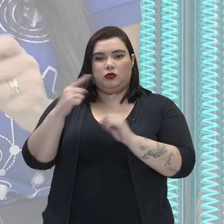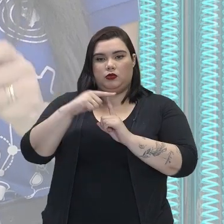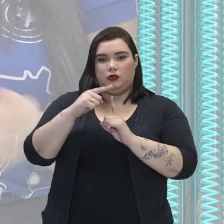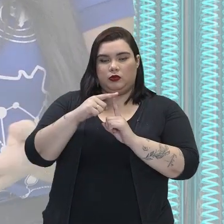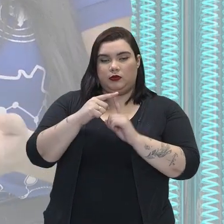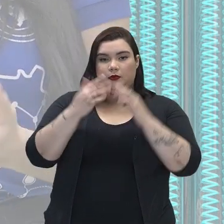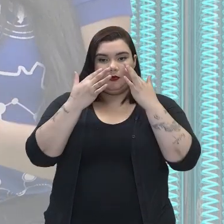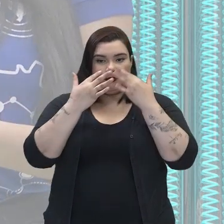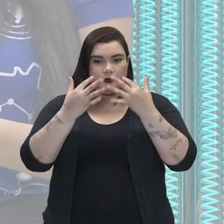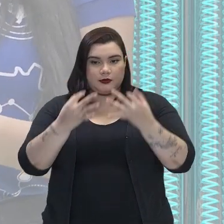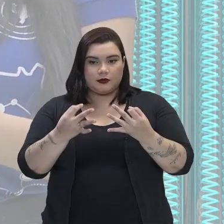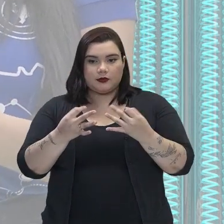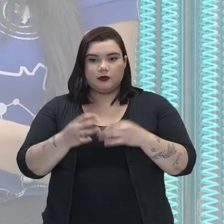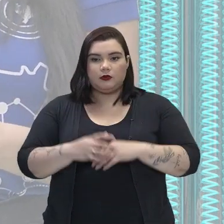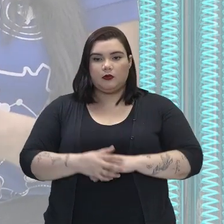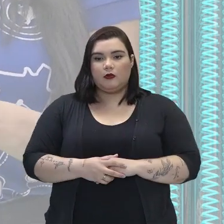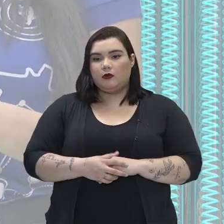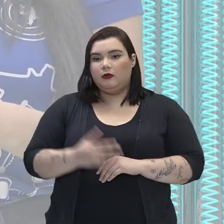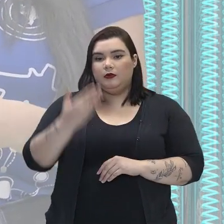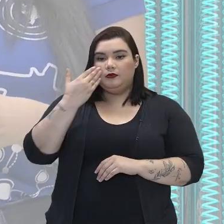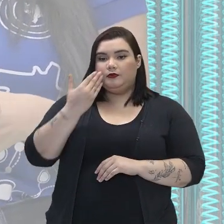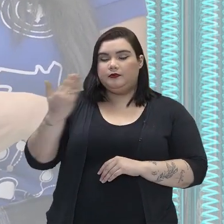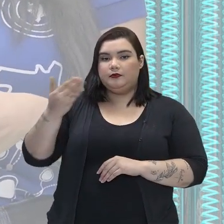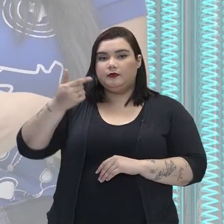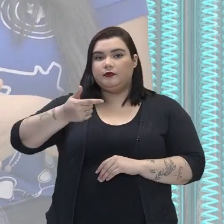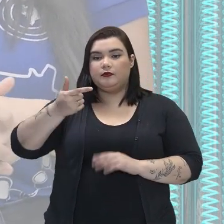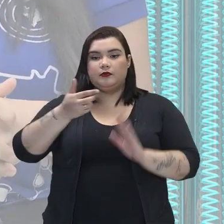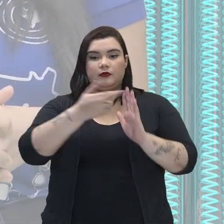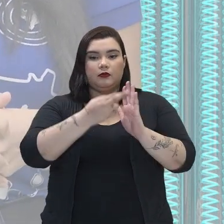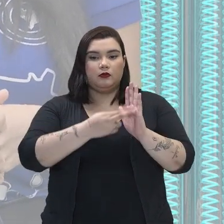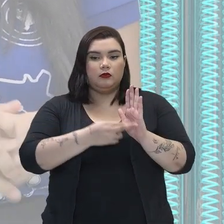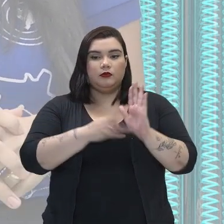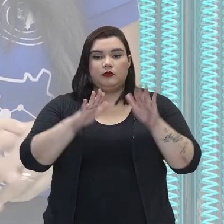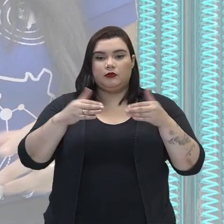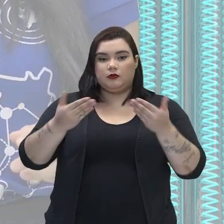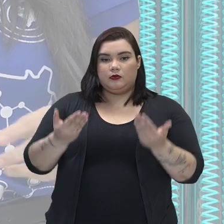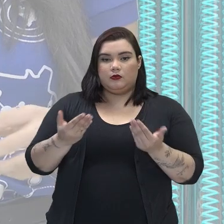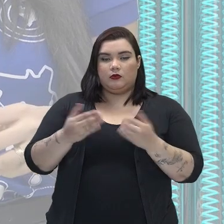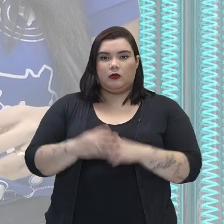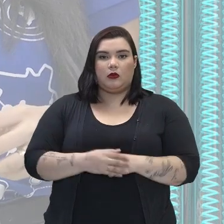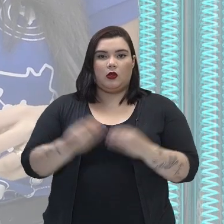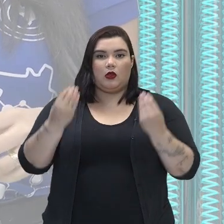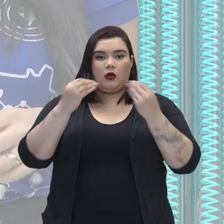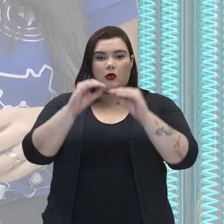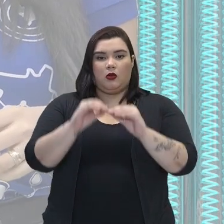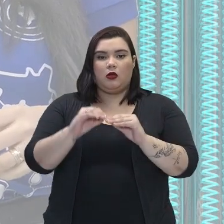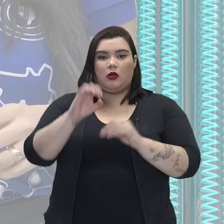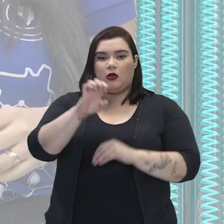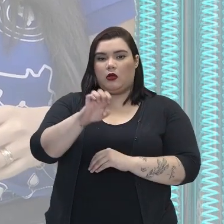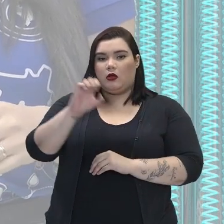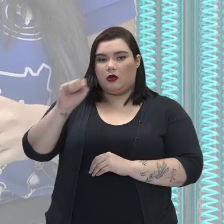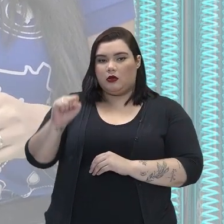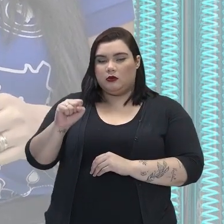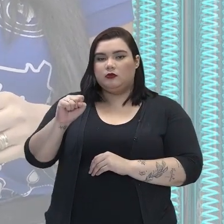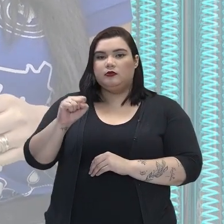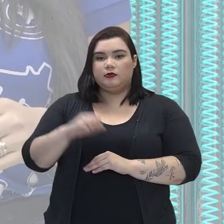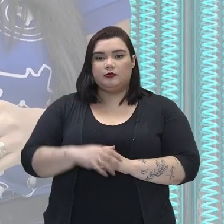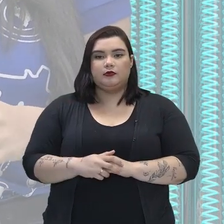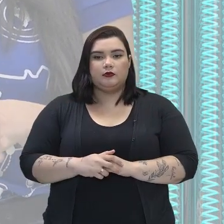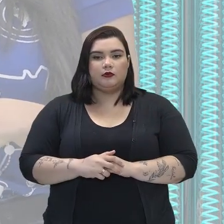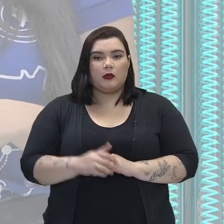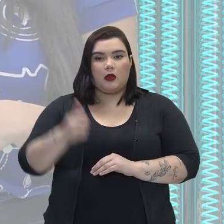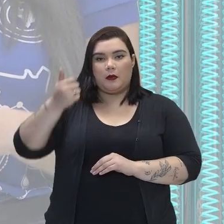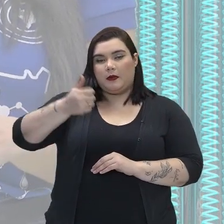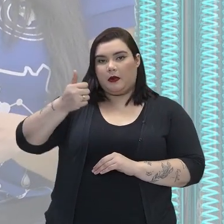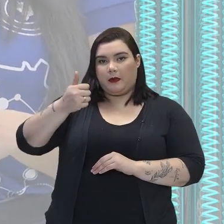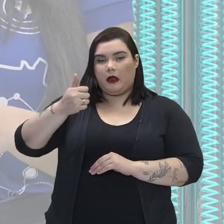agora. Prestem atenção. Então, a segunda regrinha que a gente colocou aqui foi a adição de ES. Lembrem aí, a primeira